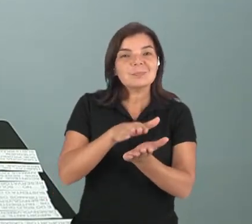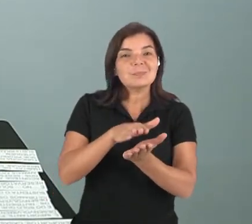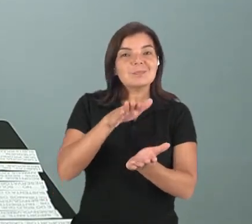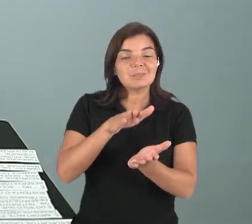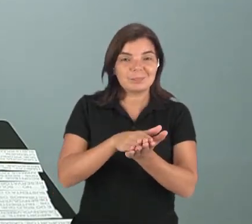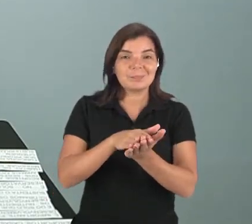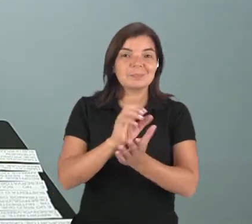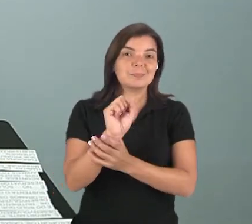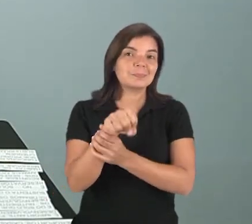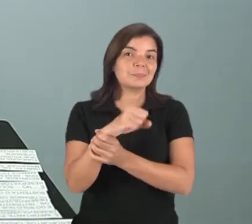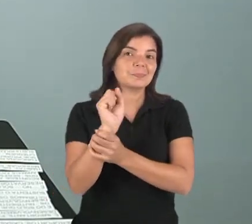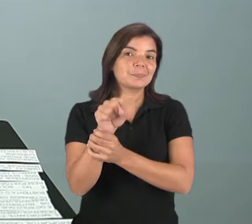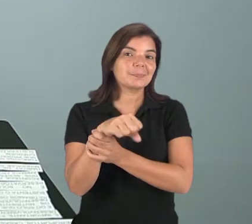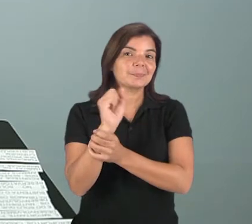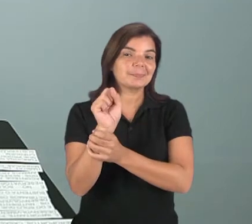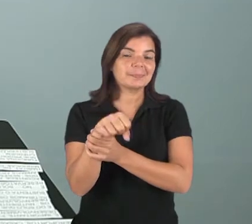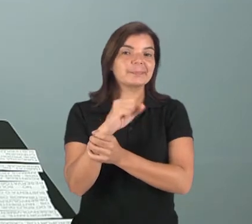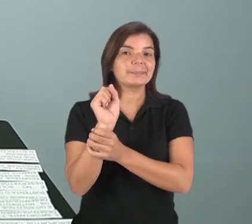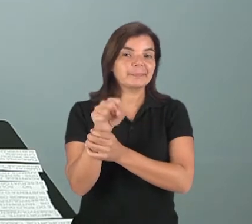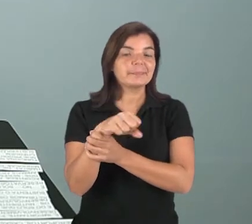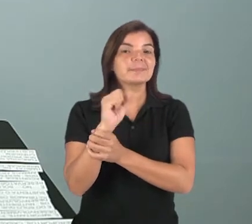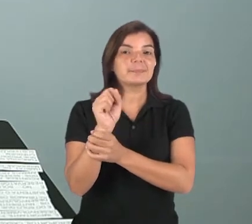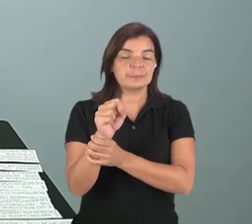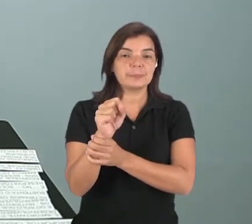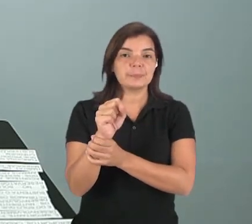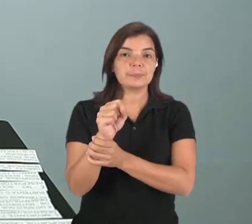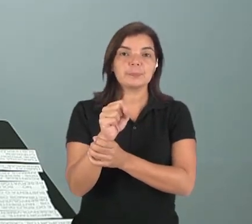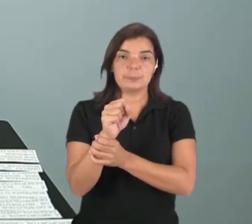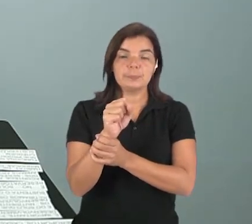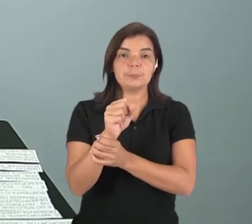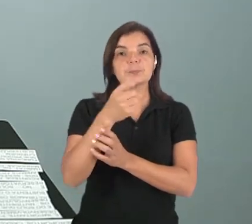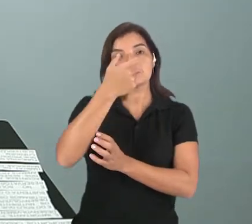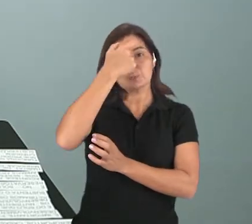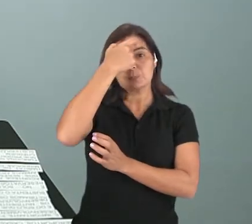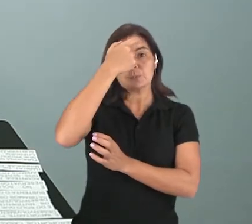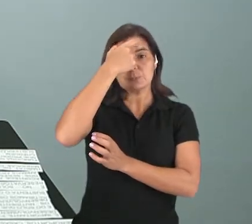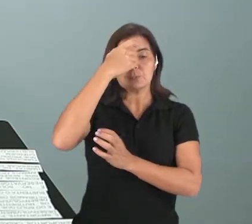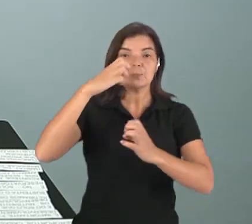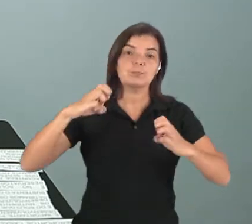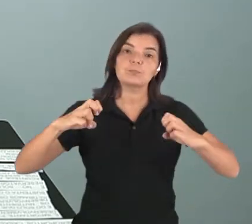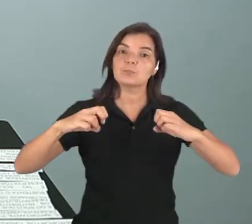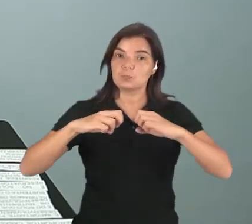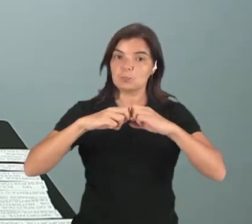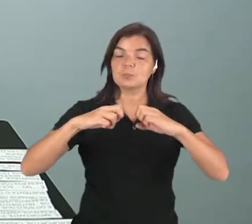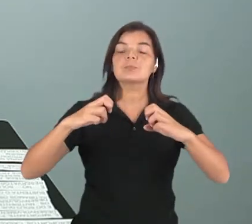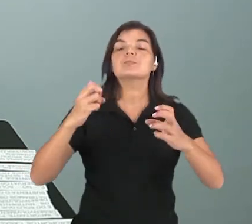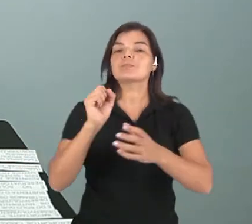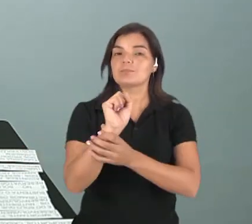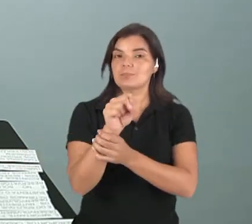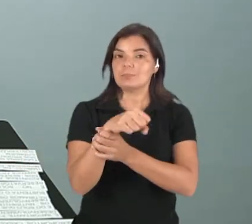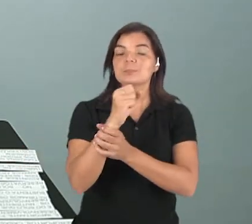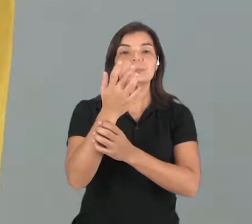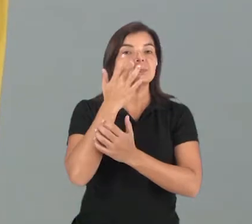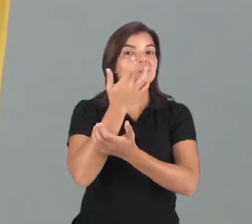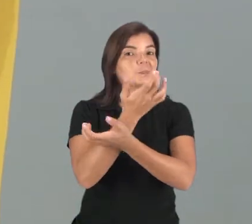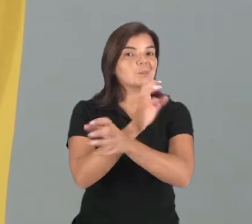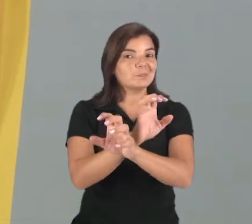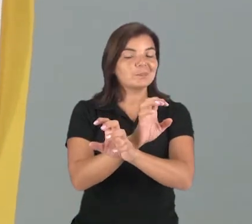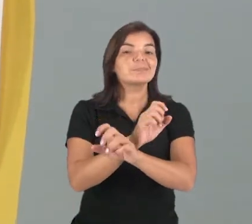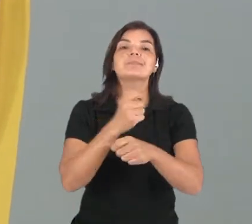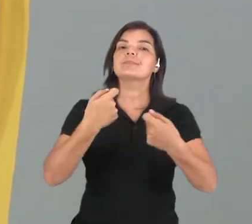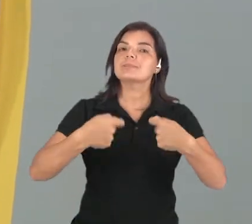amortece as juntas, tá? Então, aqui, nosso organismo, né, o atrito, para diminuir esse atrito entre os ossos,